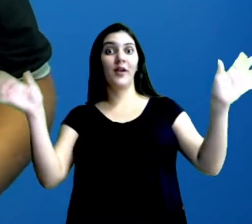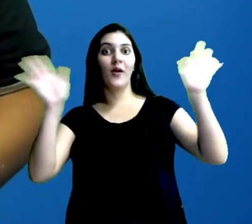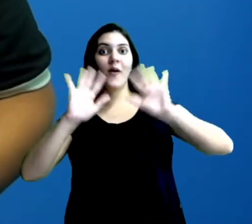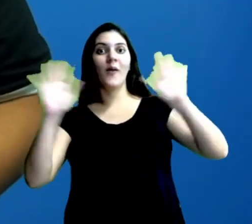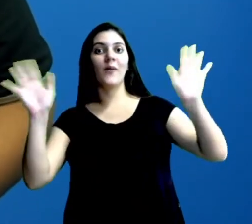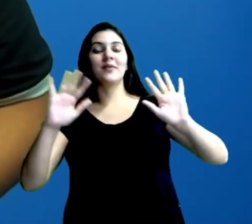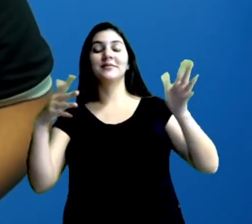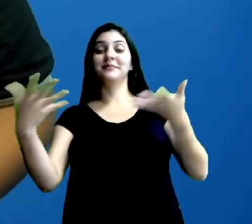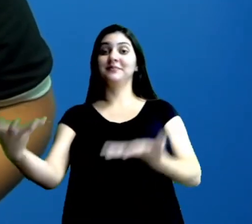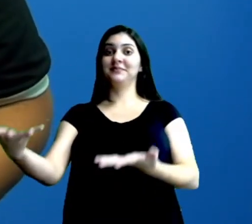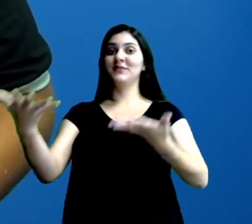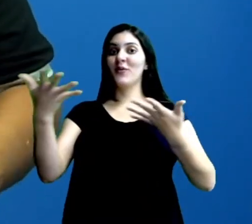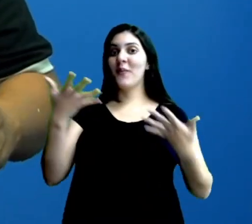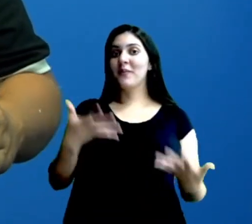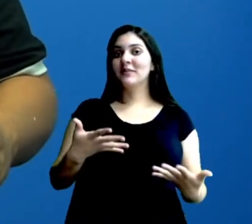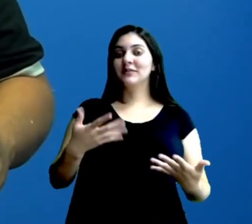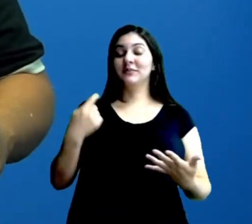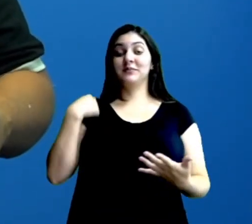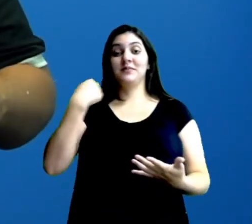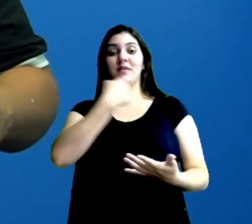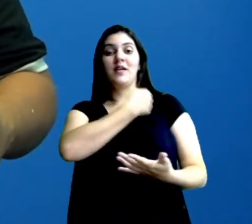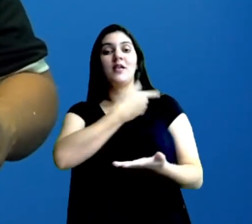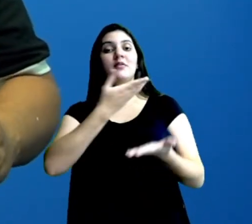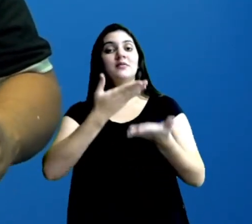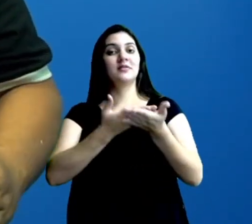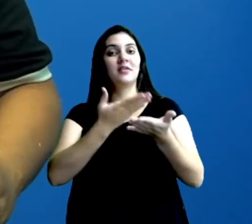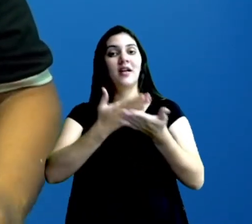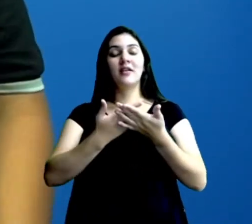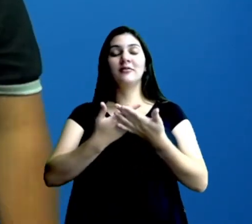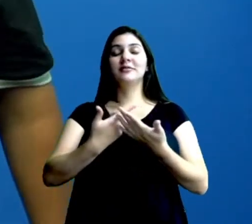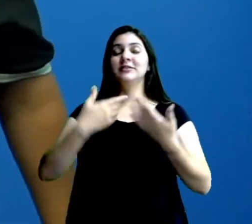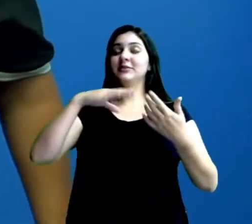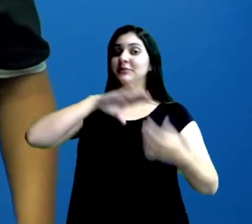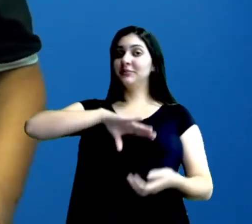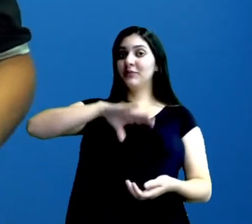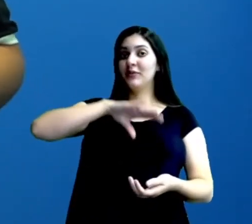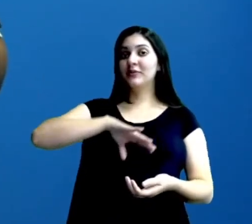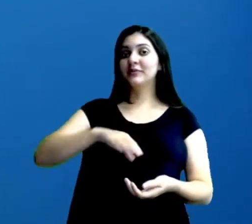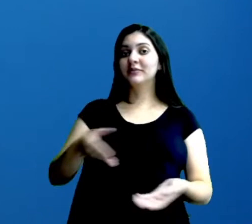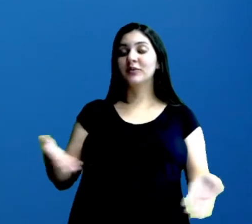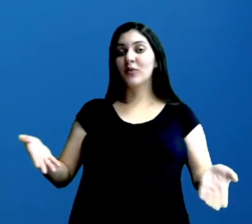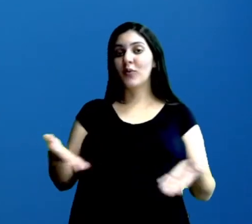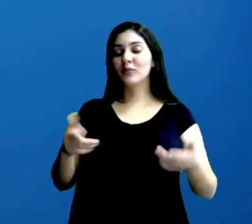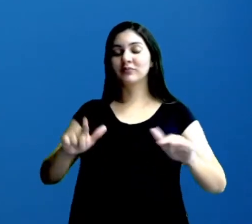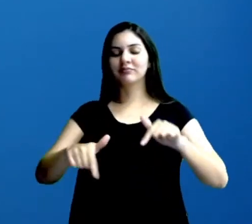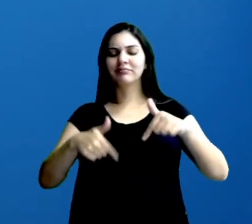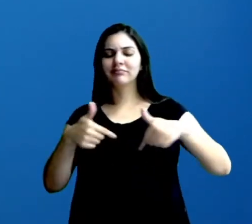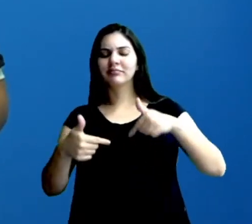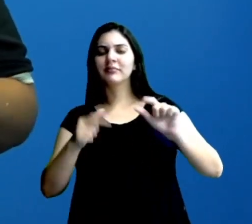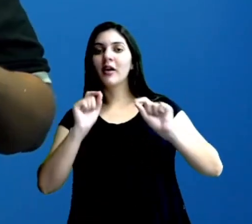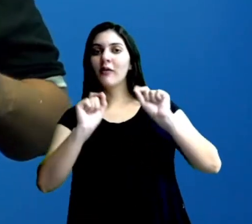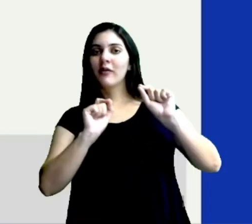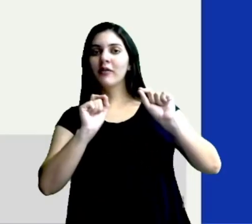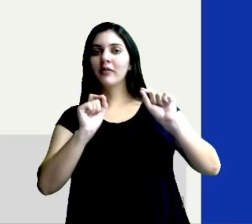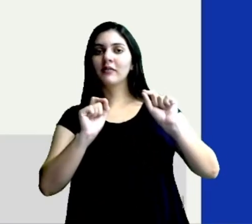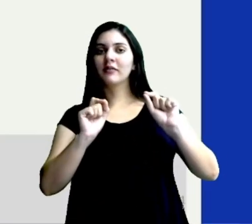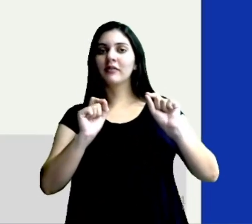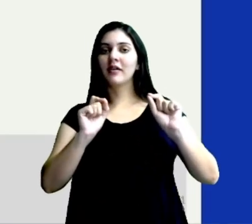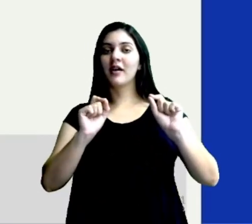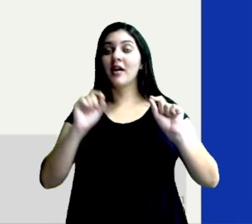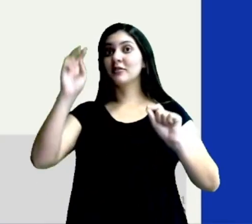Olá, sejam muito bem-vindos para a nossa aula de língua portuguesa. E hoje vamos trabalhar conto